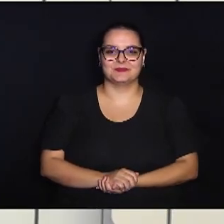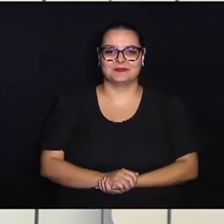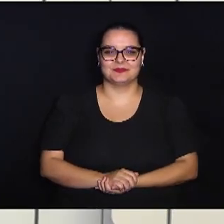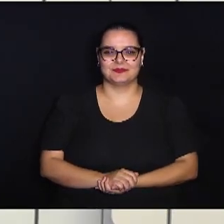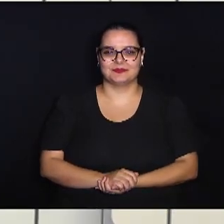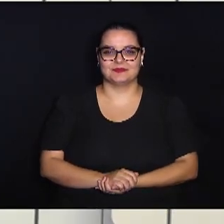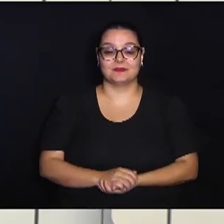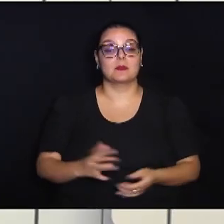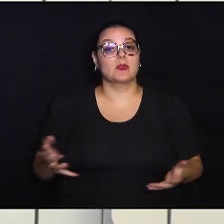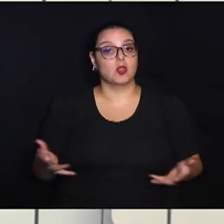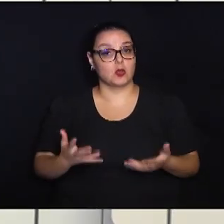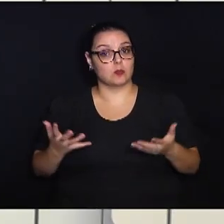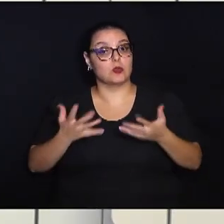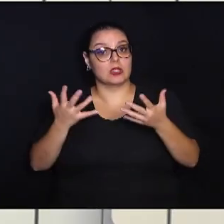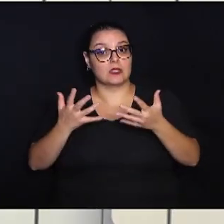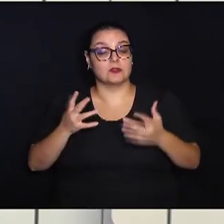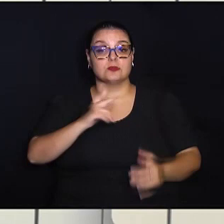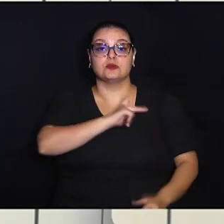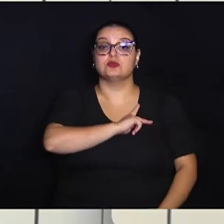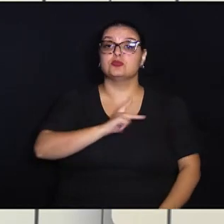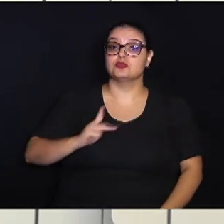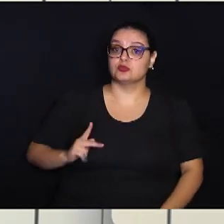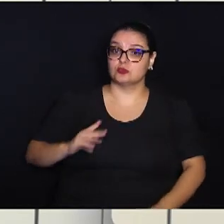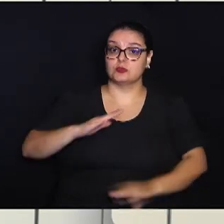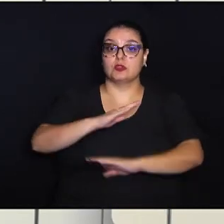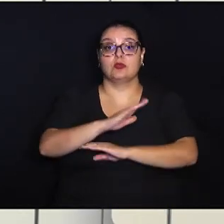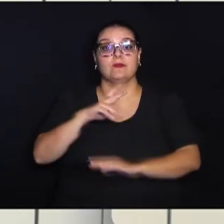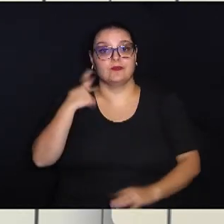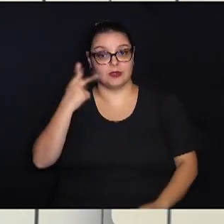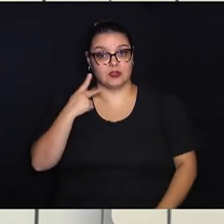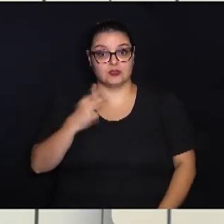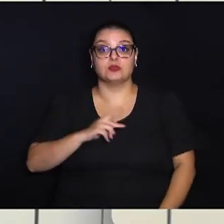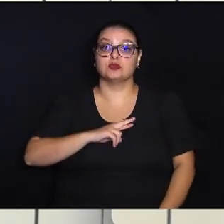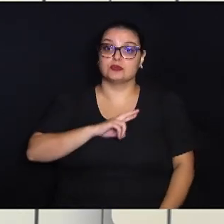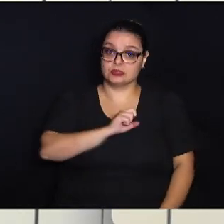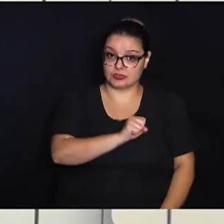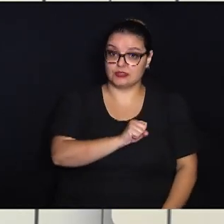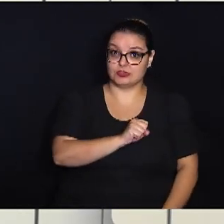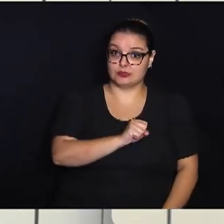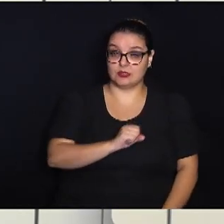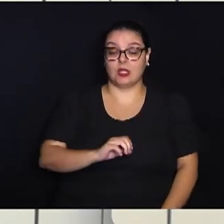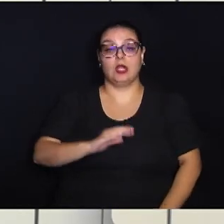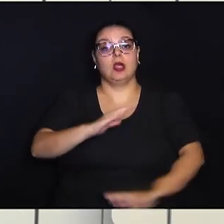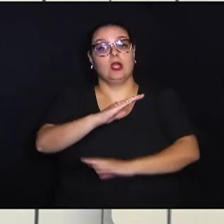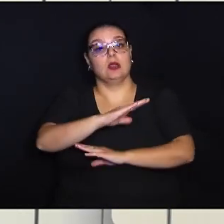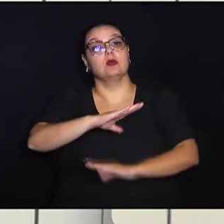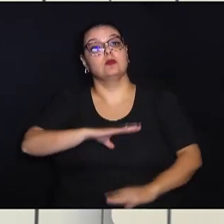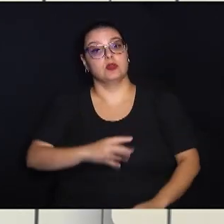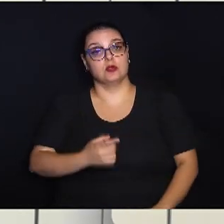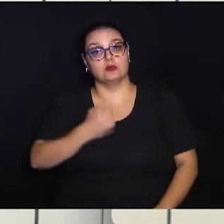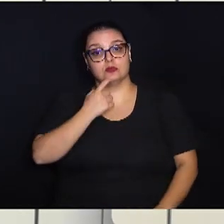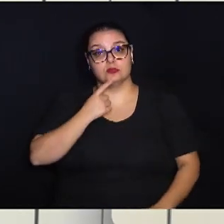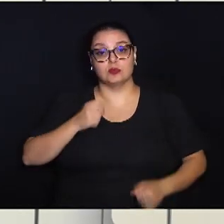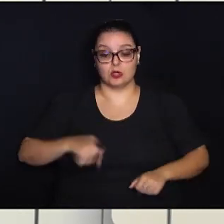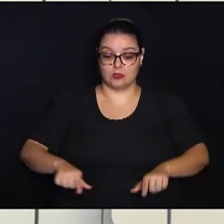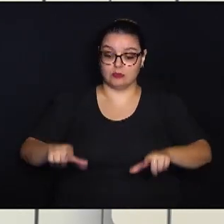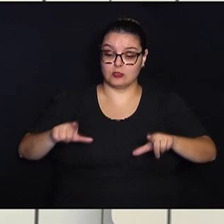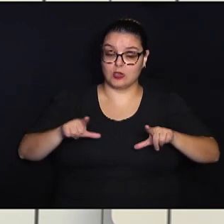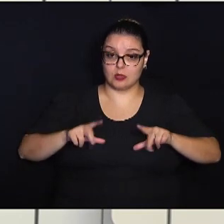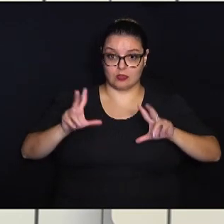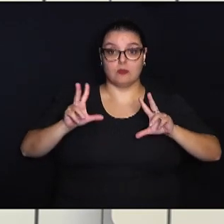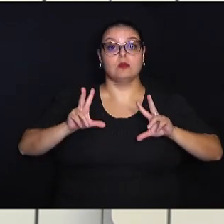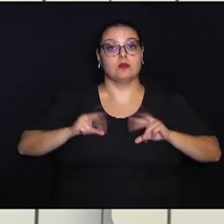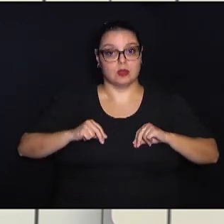Por iniciativa do presidente da Câmara, o vereador Luiz Rossini, a Câmara Municipal entregou o diploma de